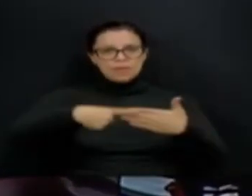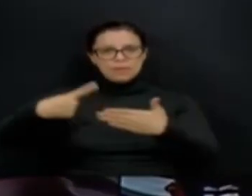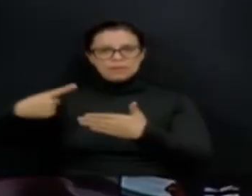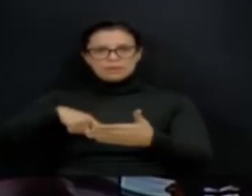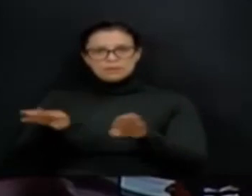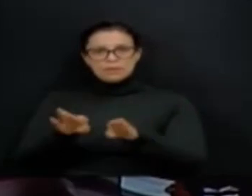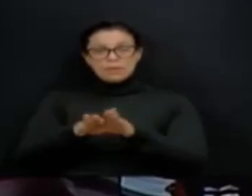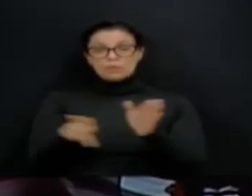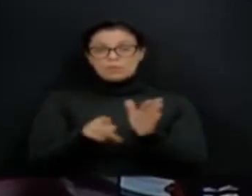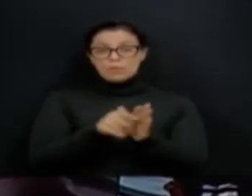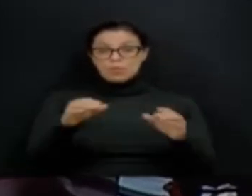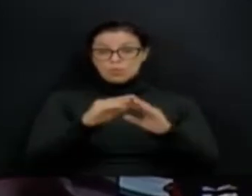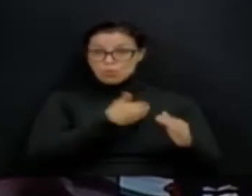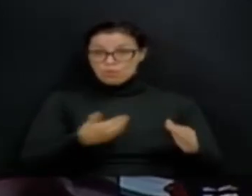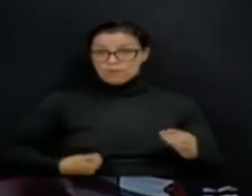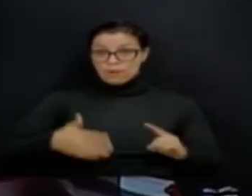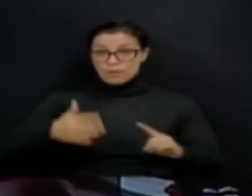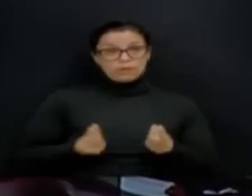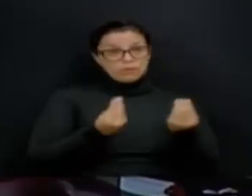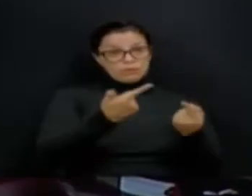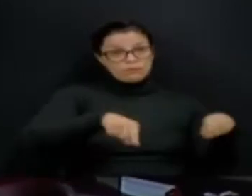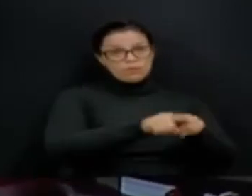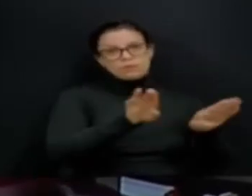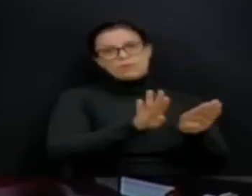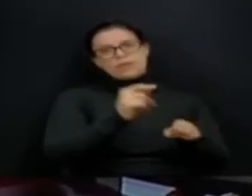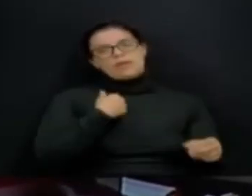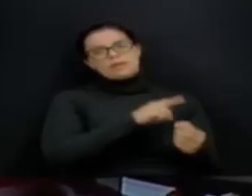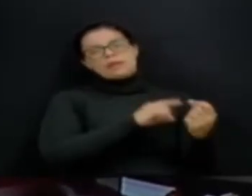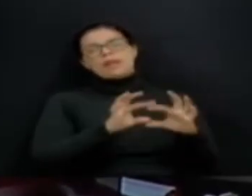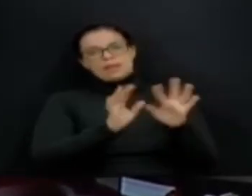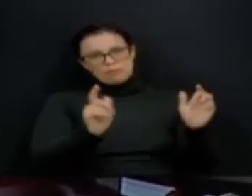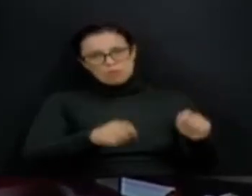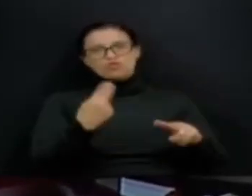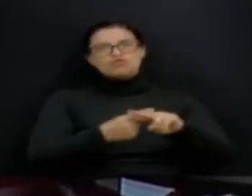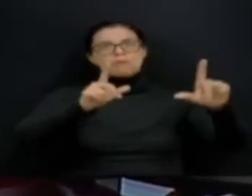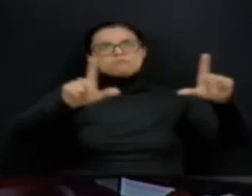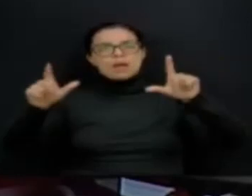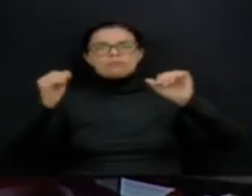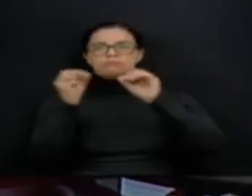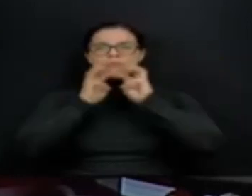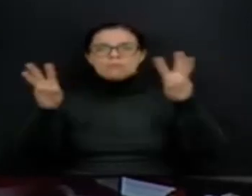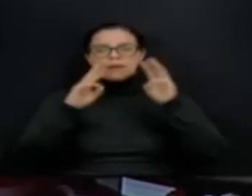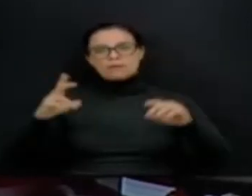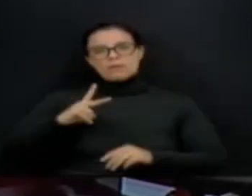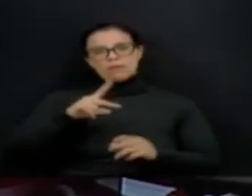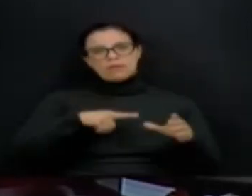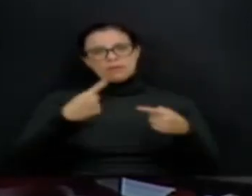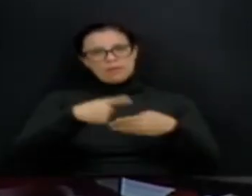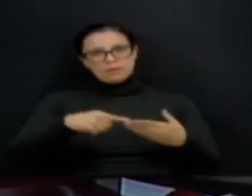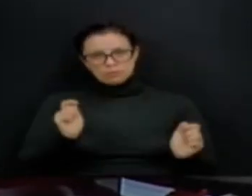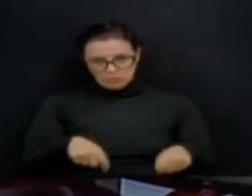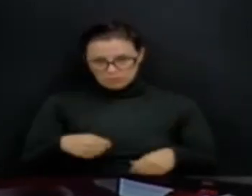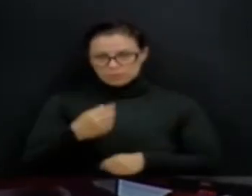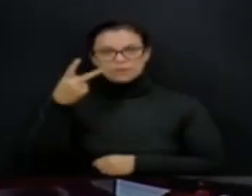pedágio são do patrimônio do Estado, foram devolvidas ao Estado, é que estão autorizando essa publicidade privada nas praças de